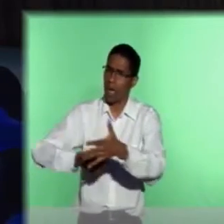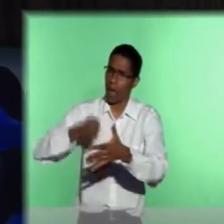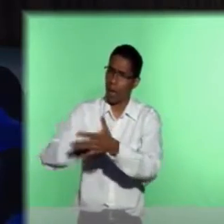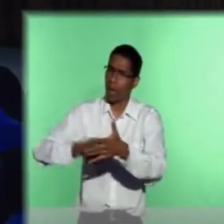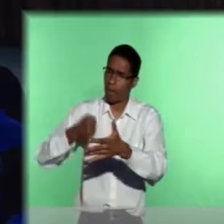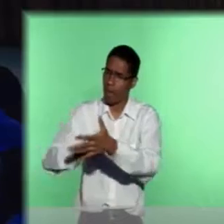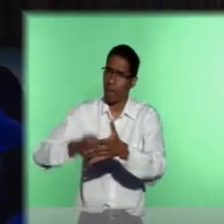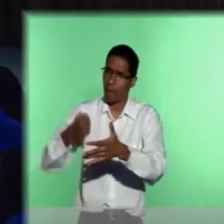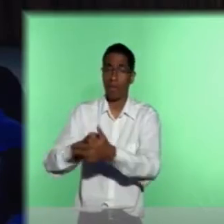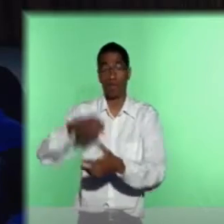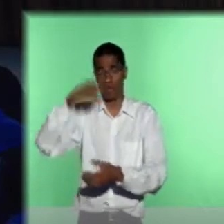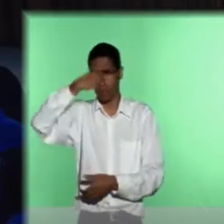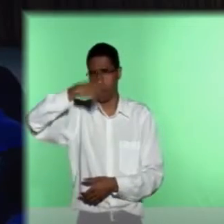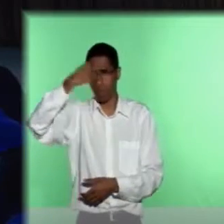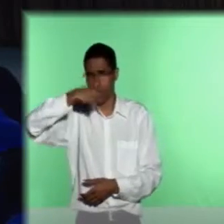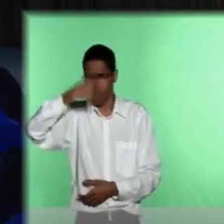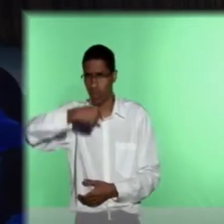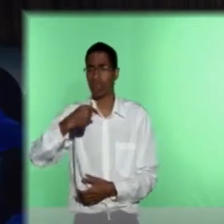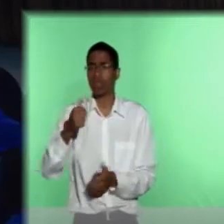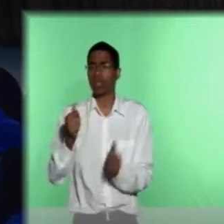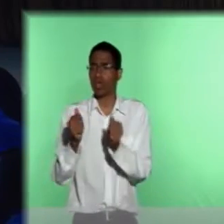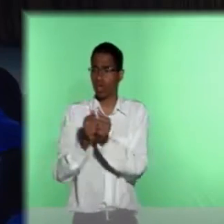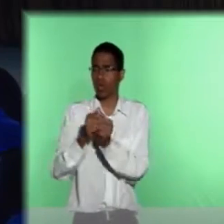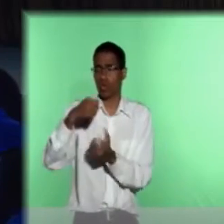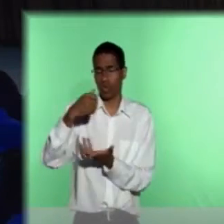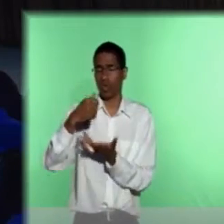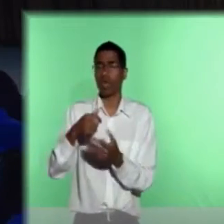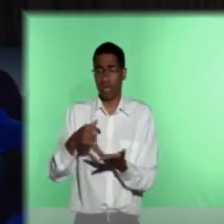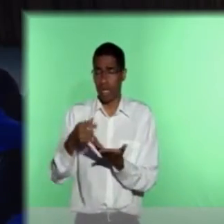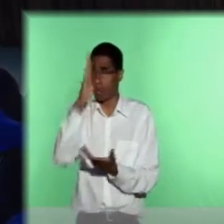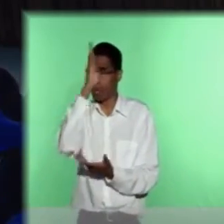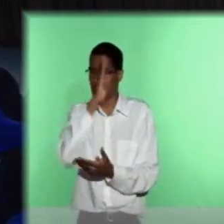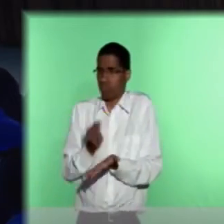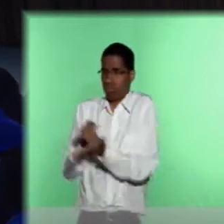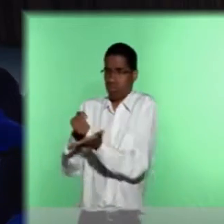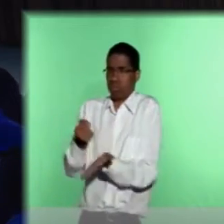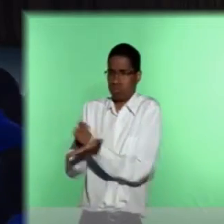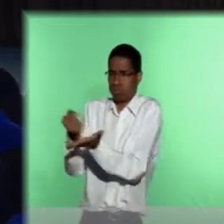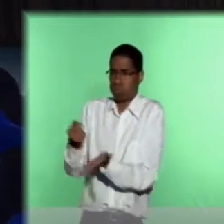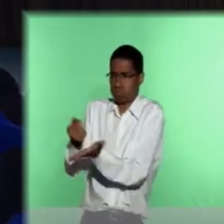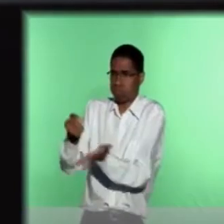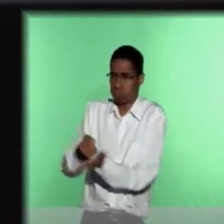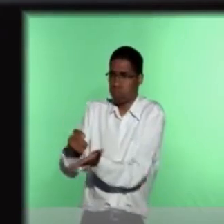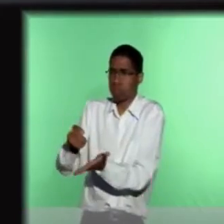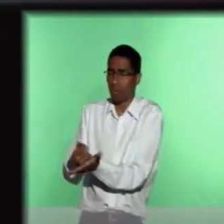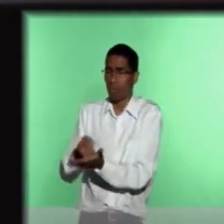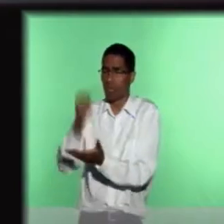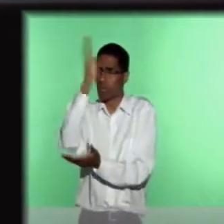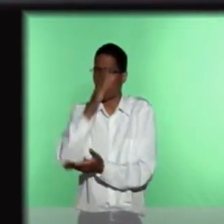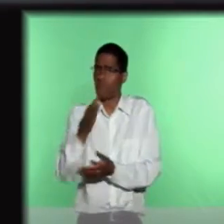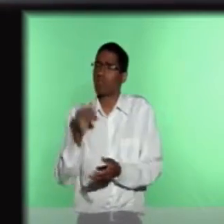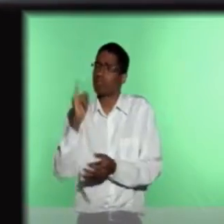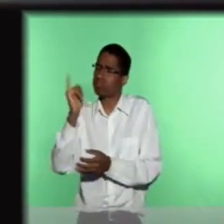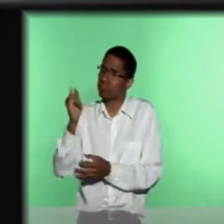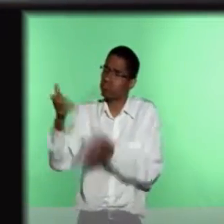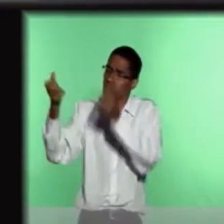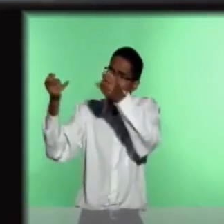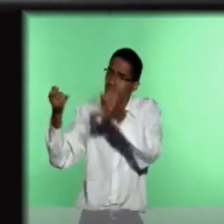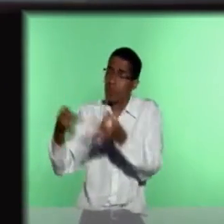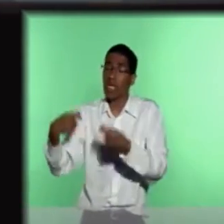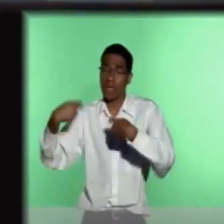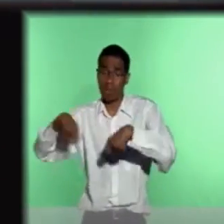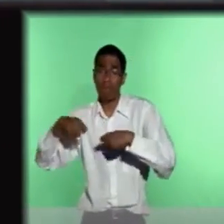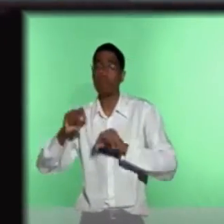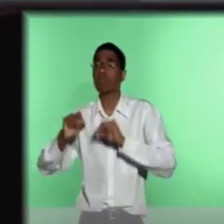nipo-anglo-saxã, foi o Peru. O Brasil suporte ao trabalho do Peru, mas o fato é que a gente conseguiu fazer com que a educação fosse pública e